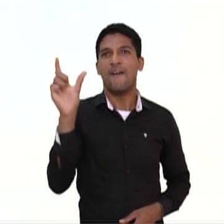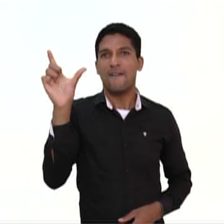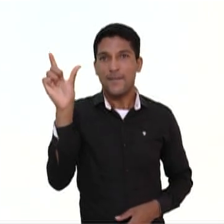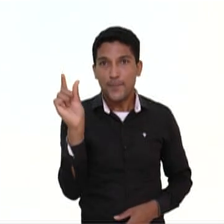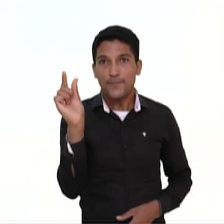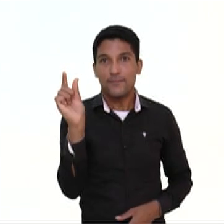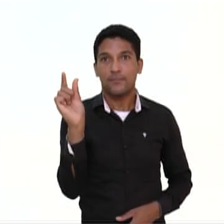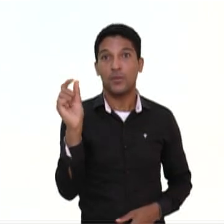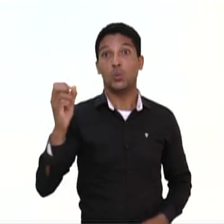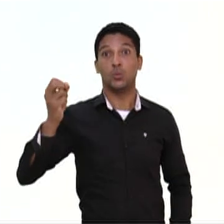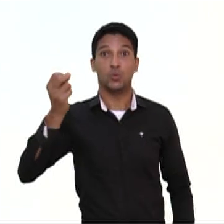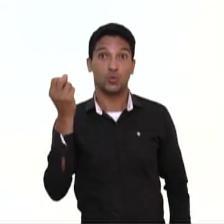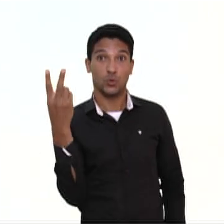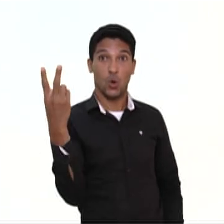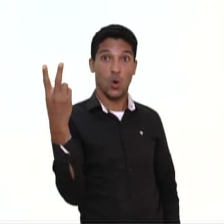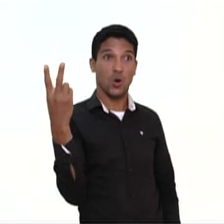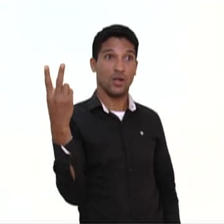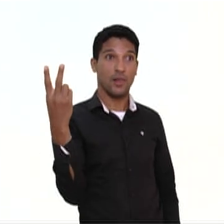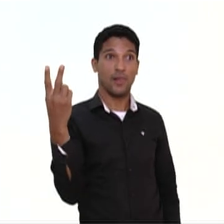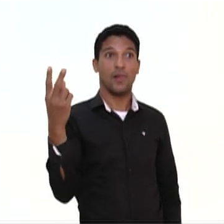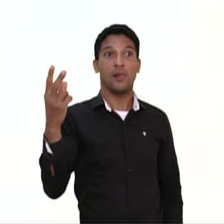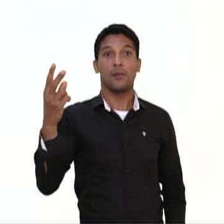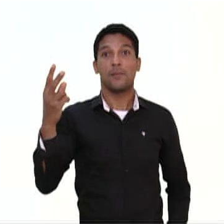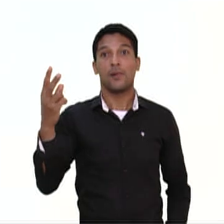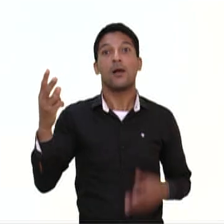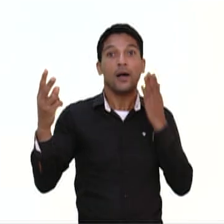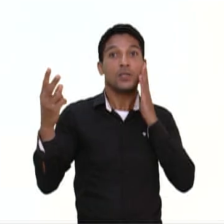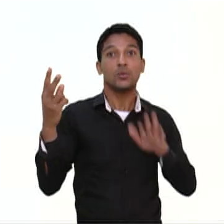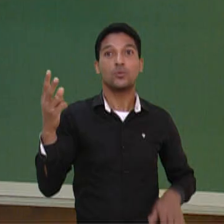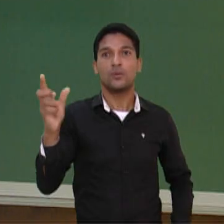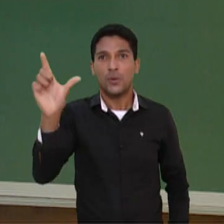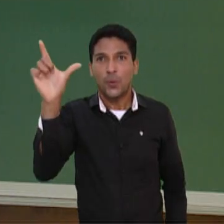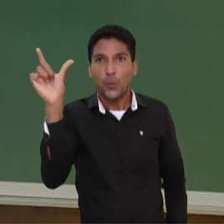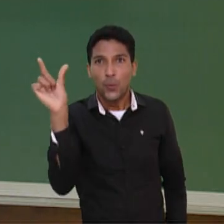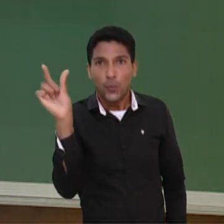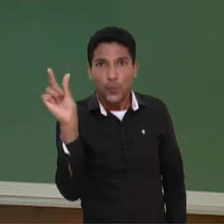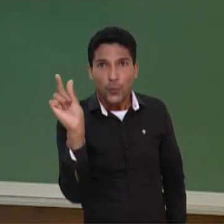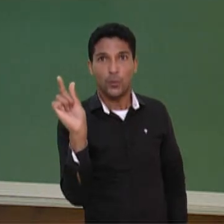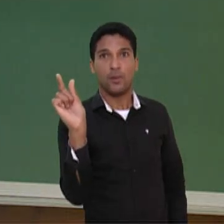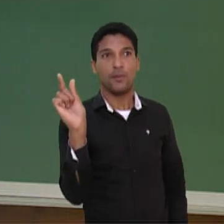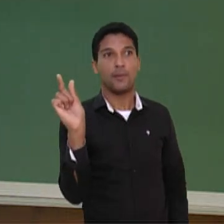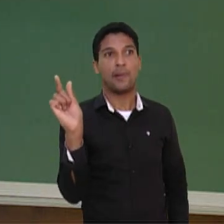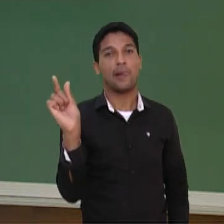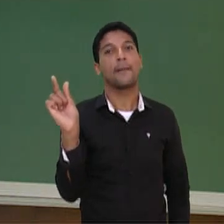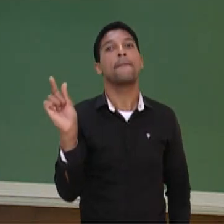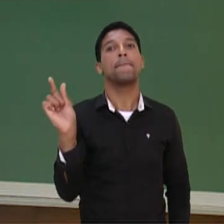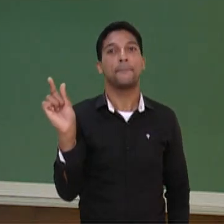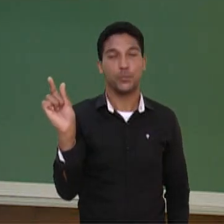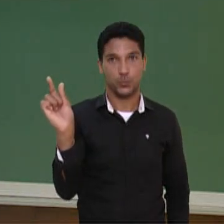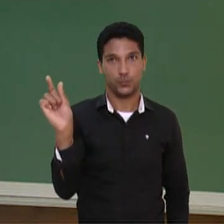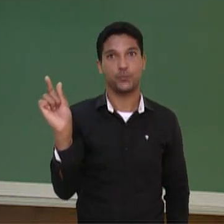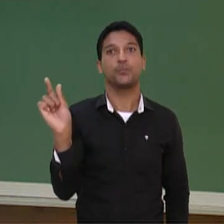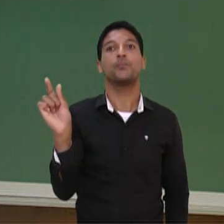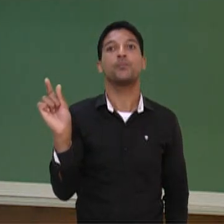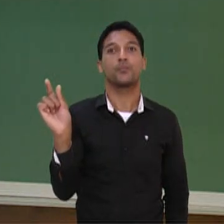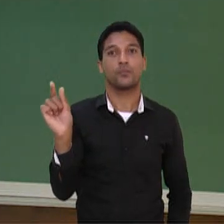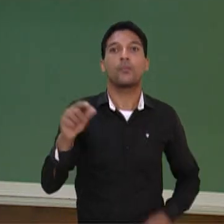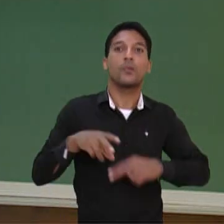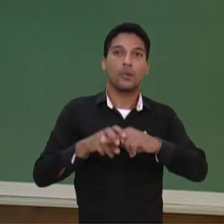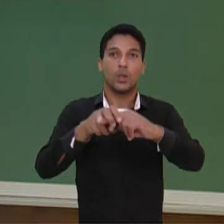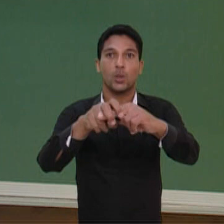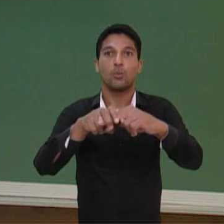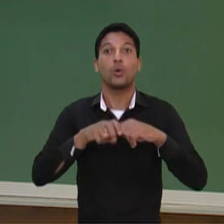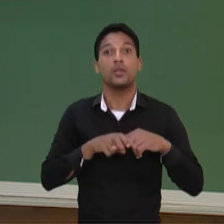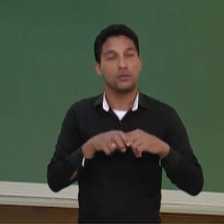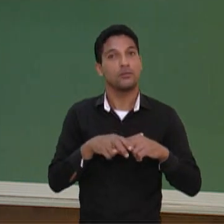aumentar para 2. Olha só esse azul aqui por interno aqui, né? Então, esse número ele determina se a minha parábola fica